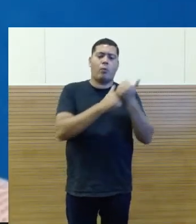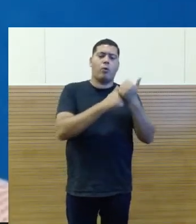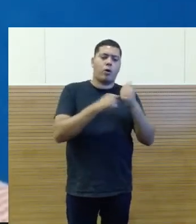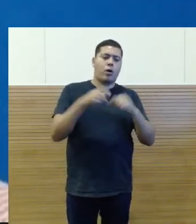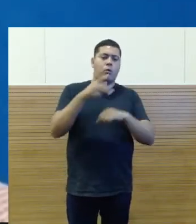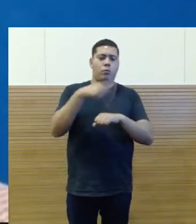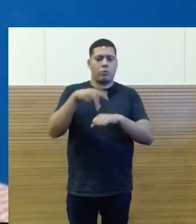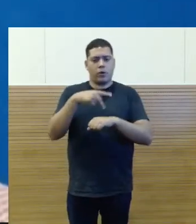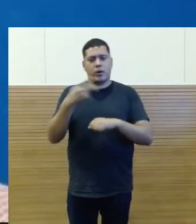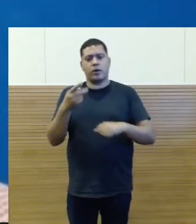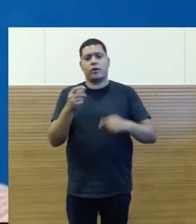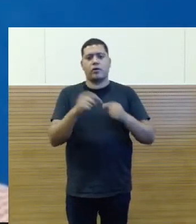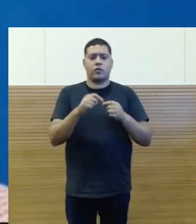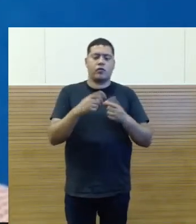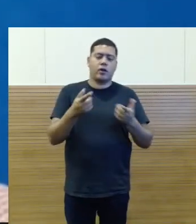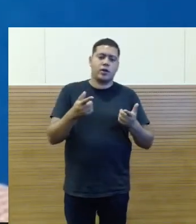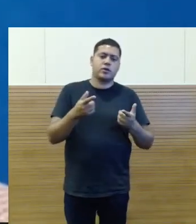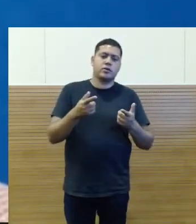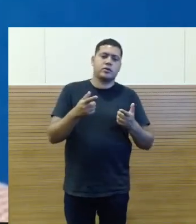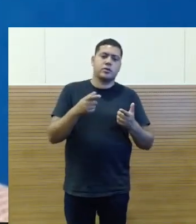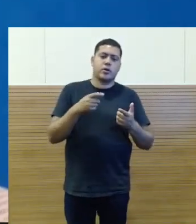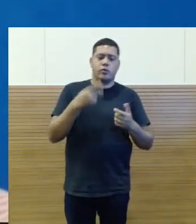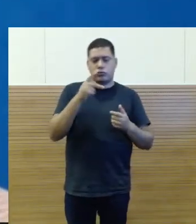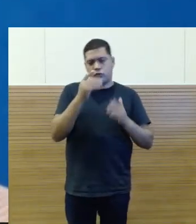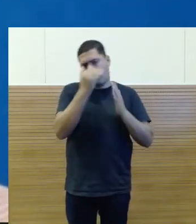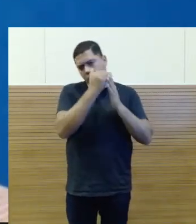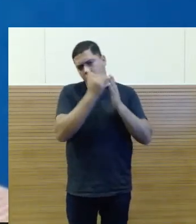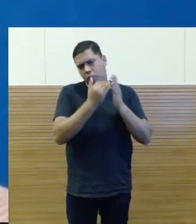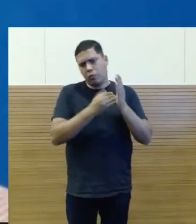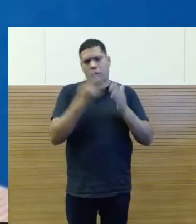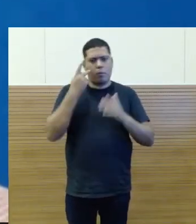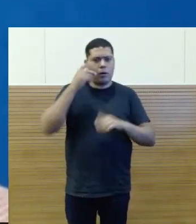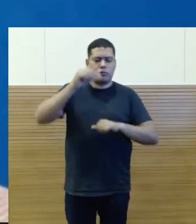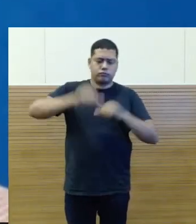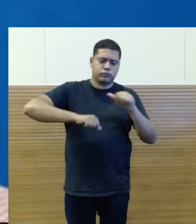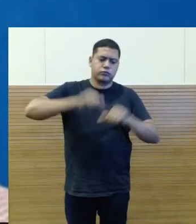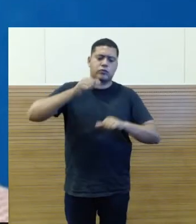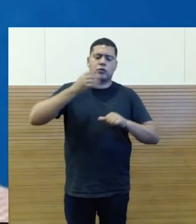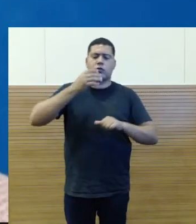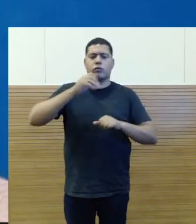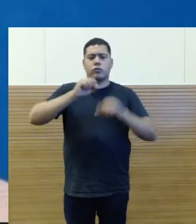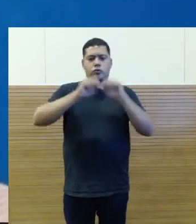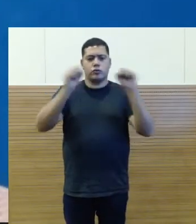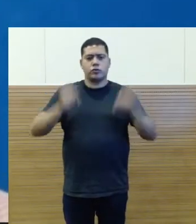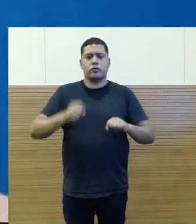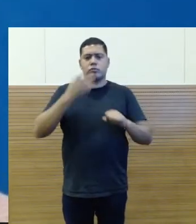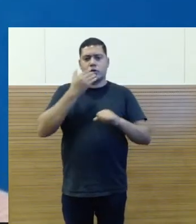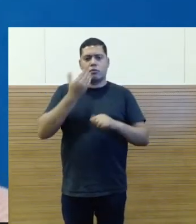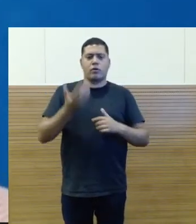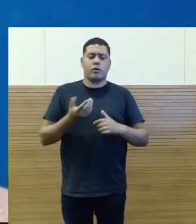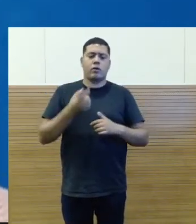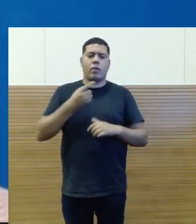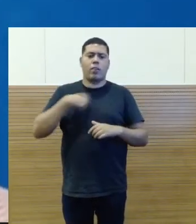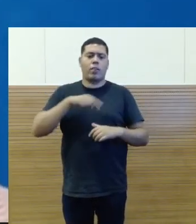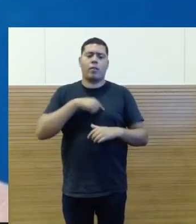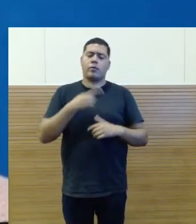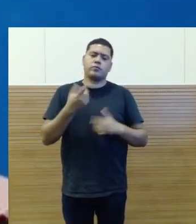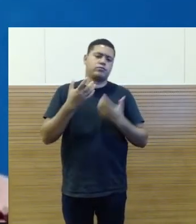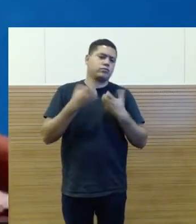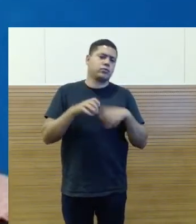na realização e implementação do seu roteiro para a transformação de sistemas alimentares. E nós